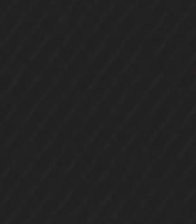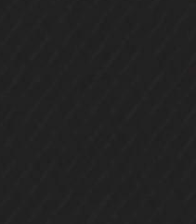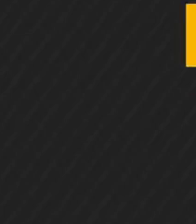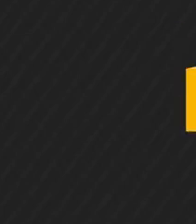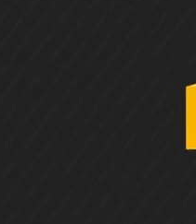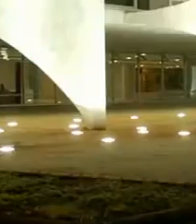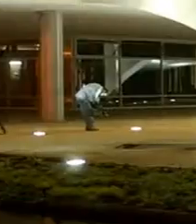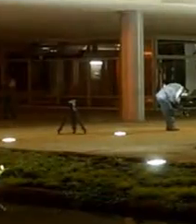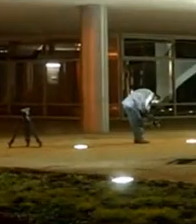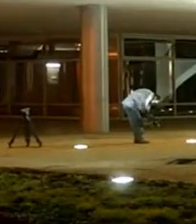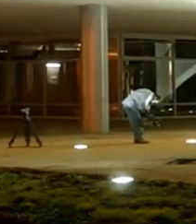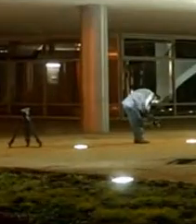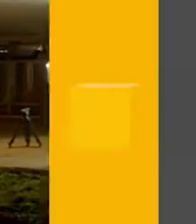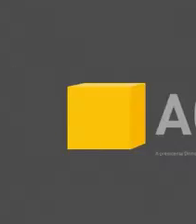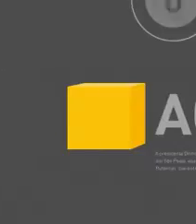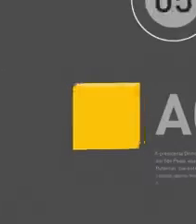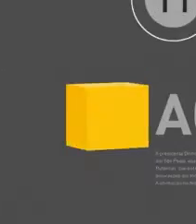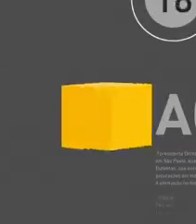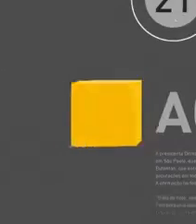ae